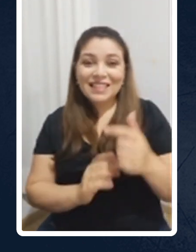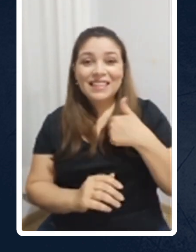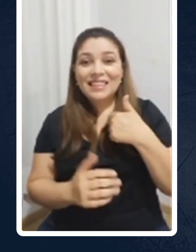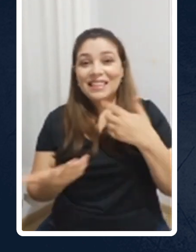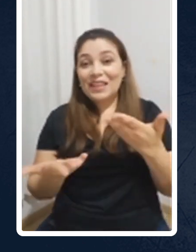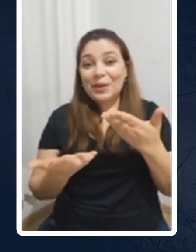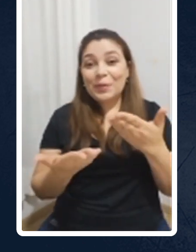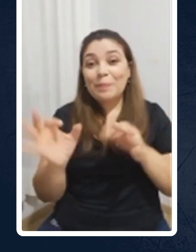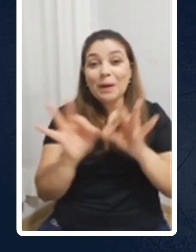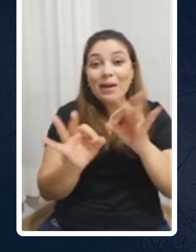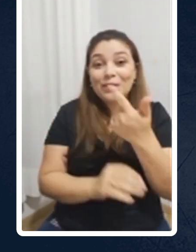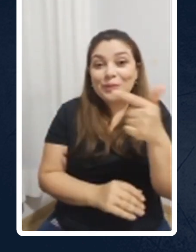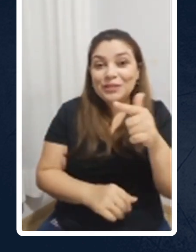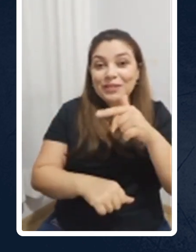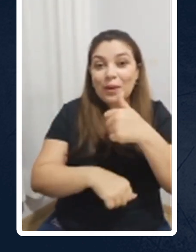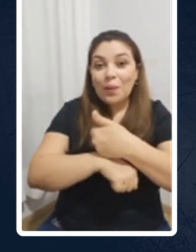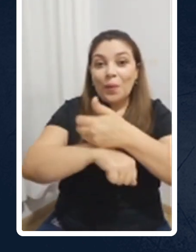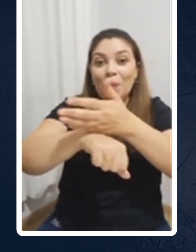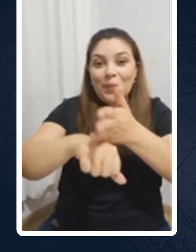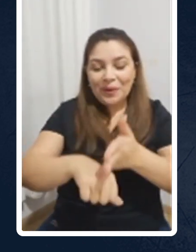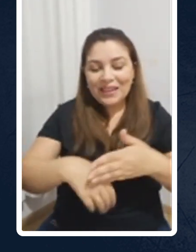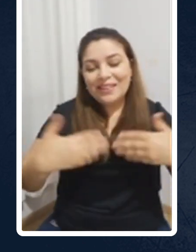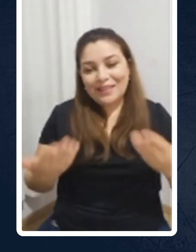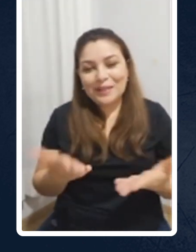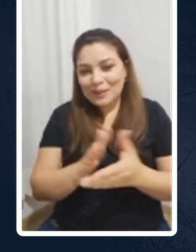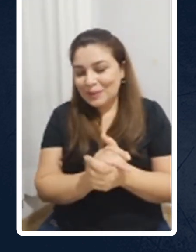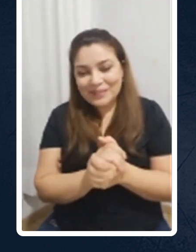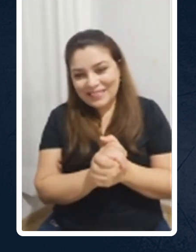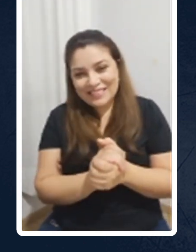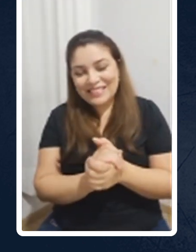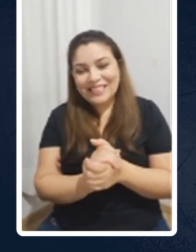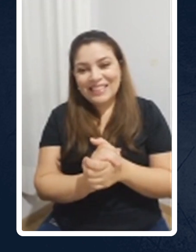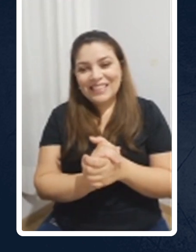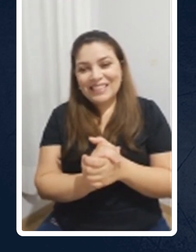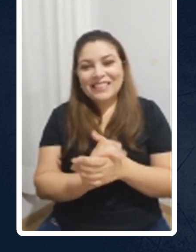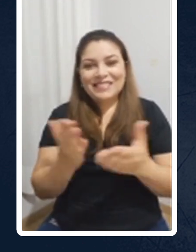tempo. Eu os prendi. São muito dedicados, quase nem saíram. Deus abençoe.